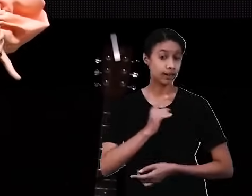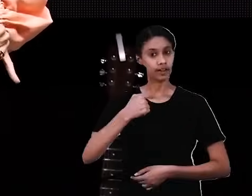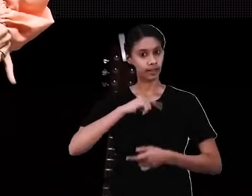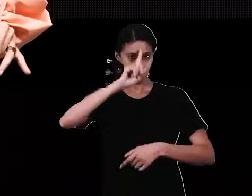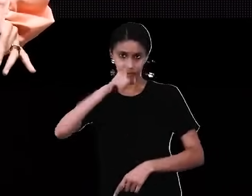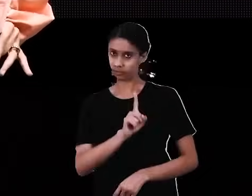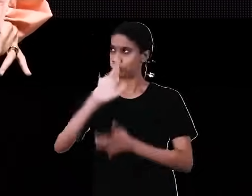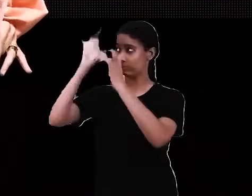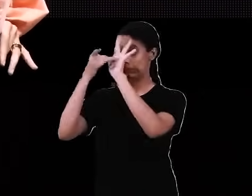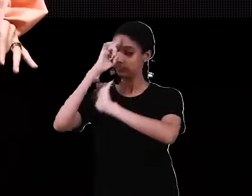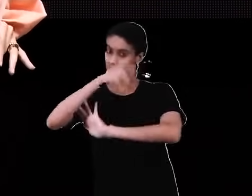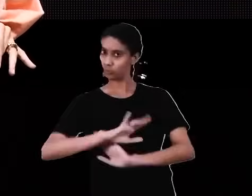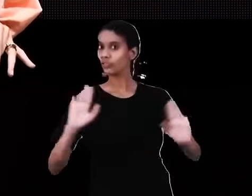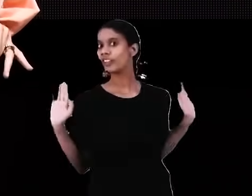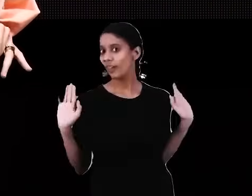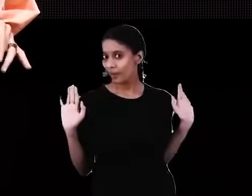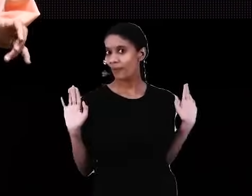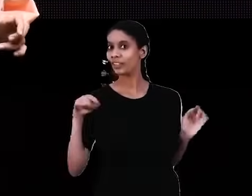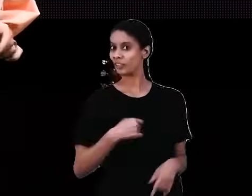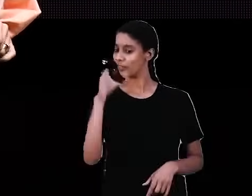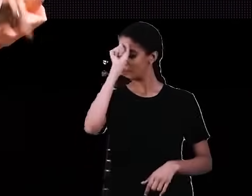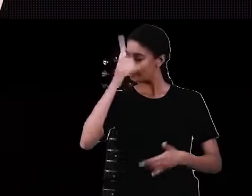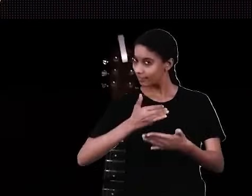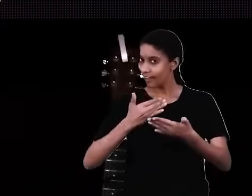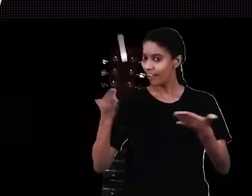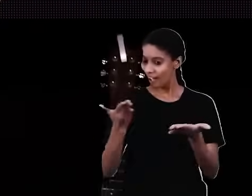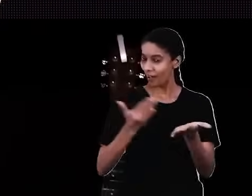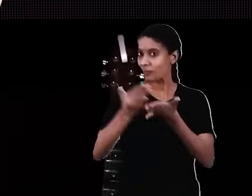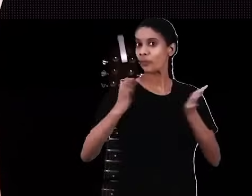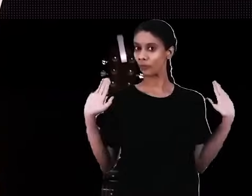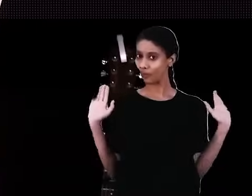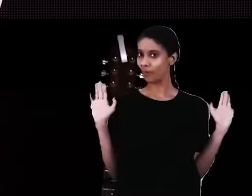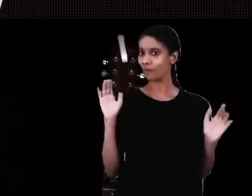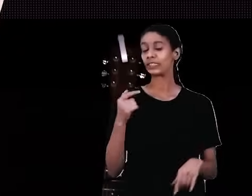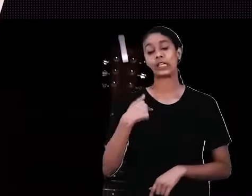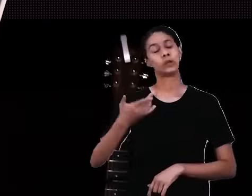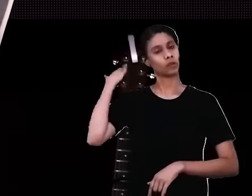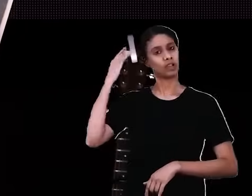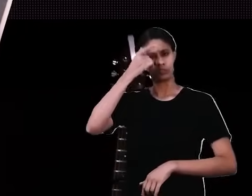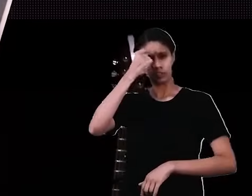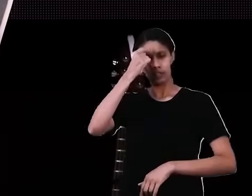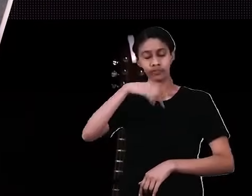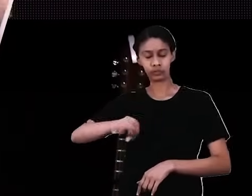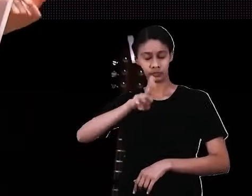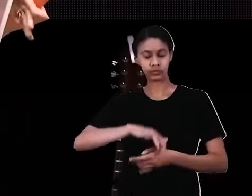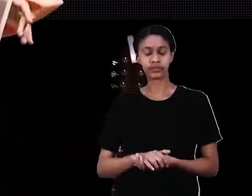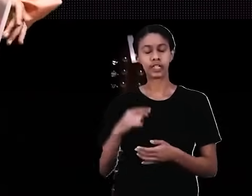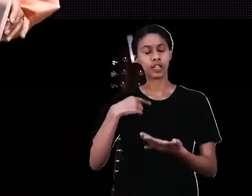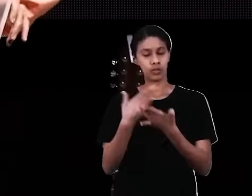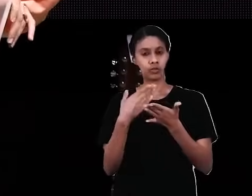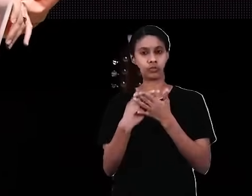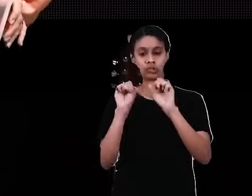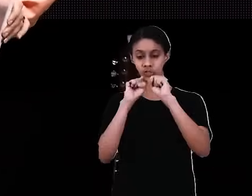Jesus. De cara a gente já vai aprendendo, amém, gente? Quando eu tava na universidade, eu fiz sociologia, uma das coisas